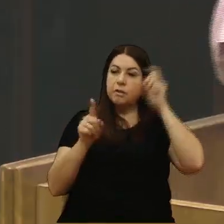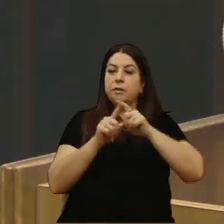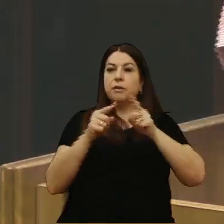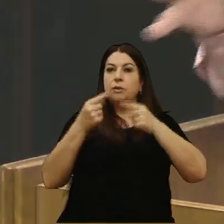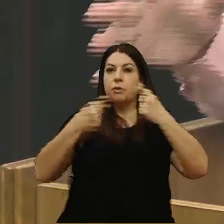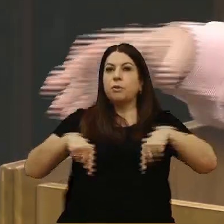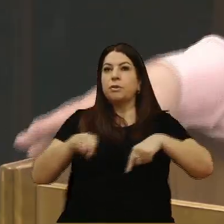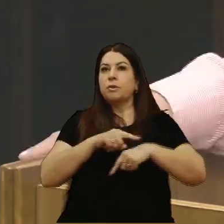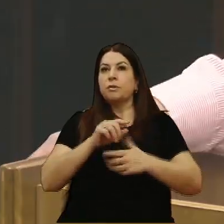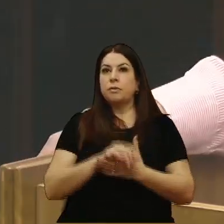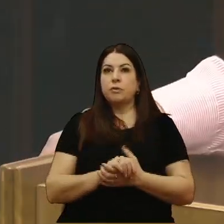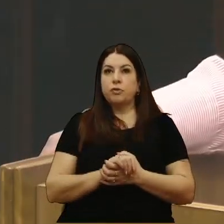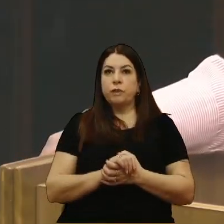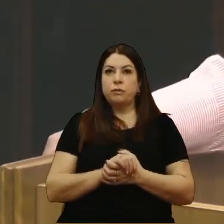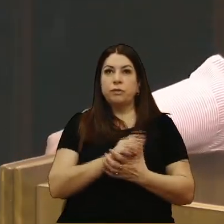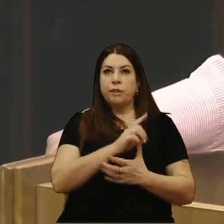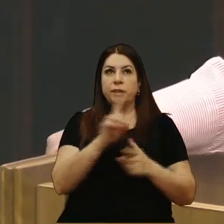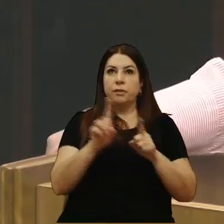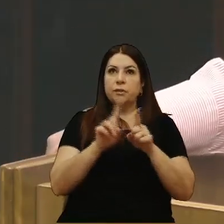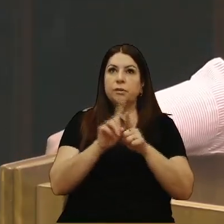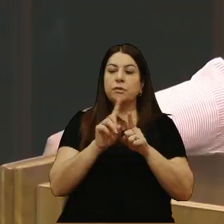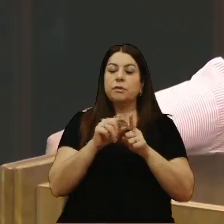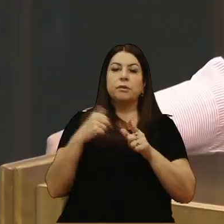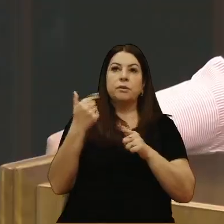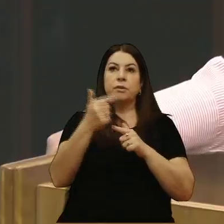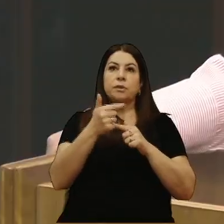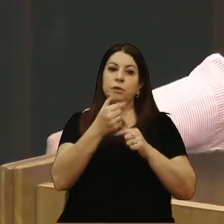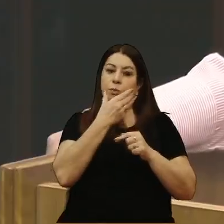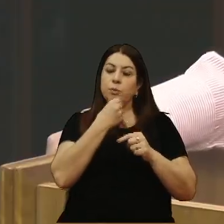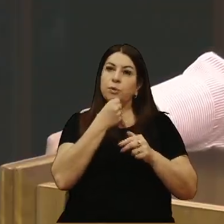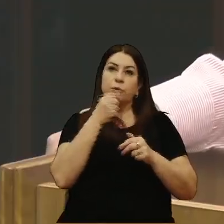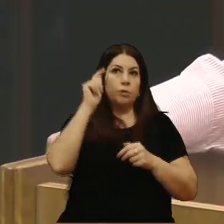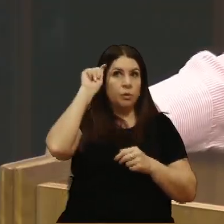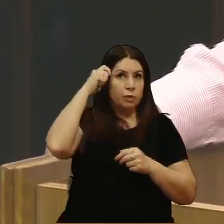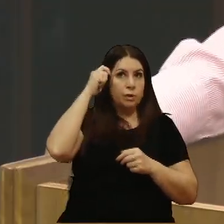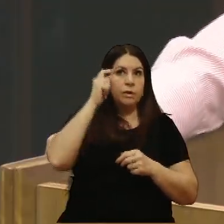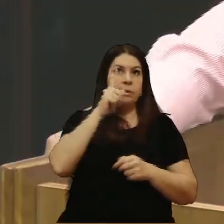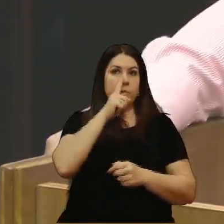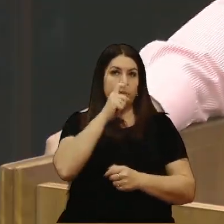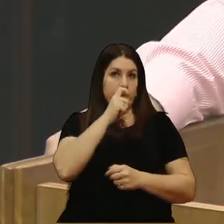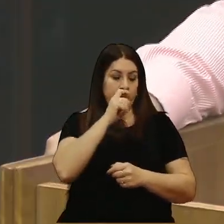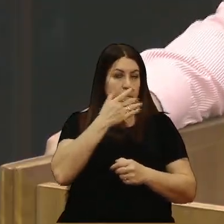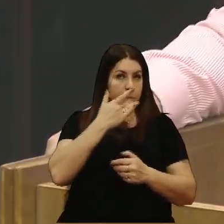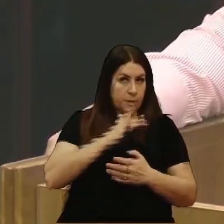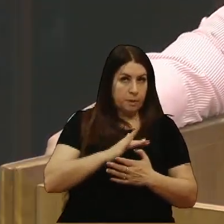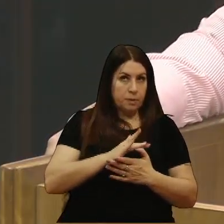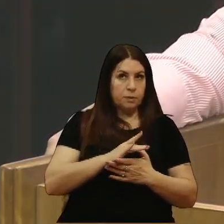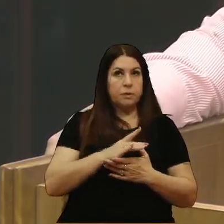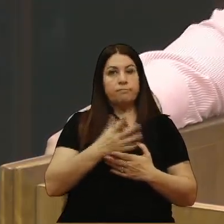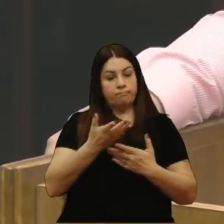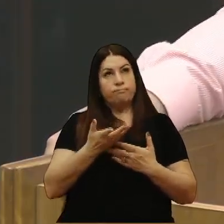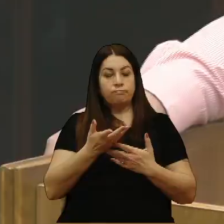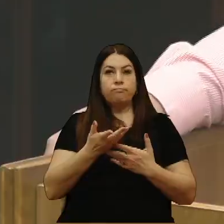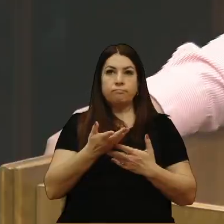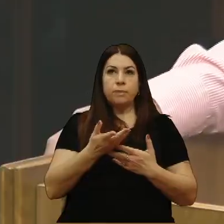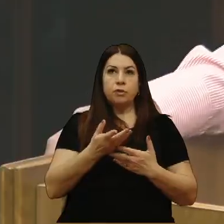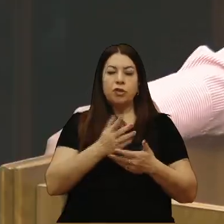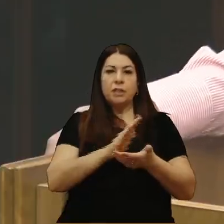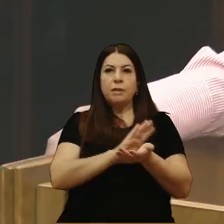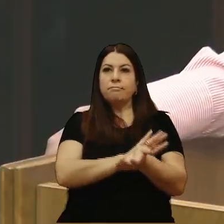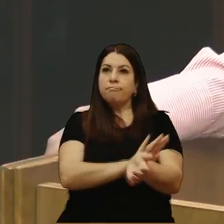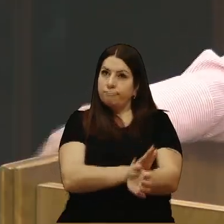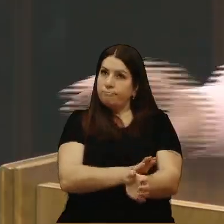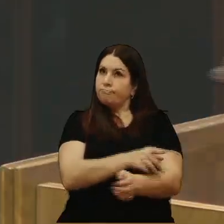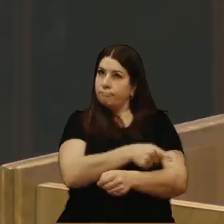não vou entrar nos detalhes, mas, em suma, esse menino negro, de pais brancos, sofria